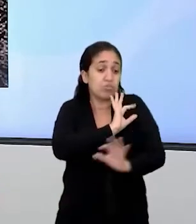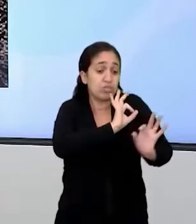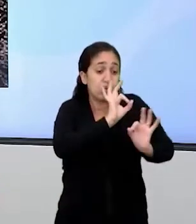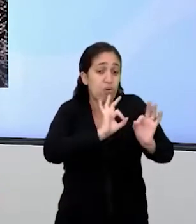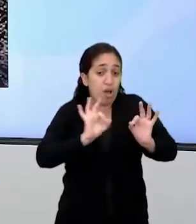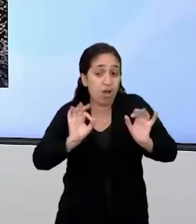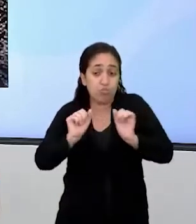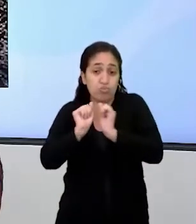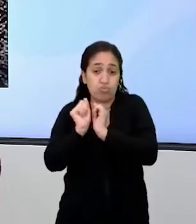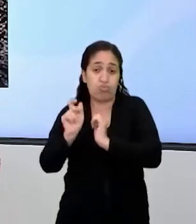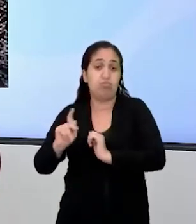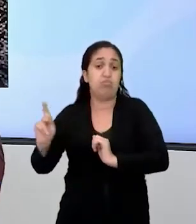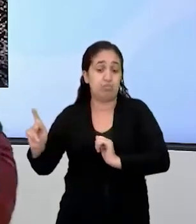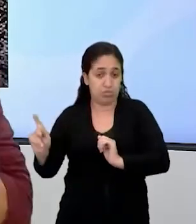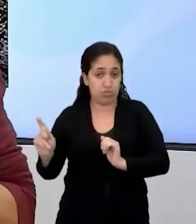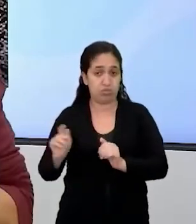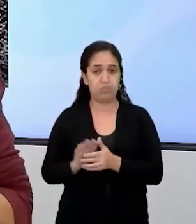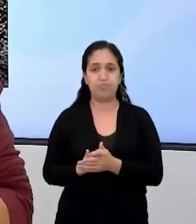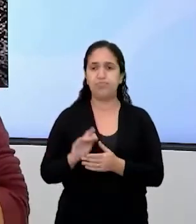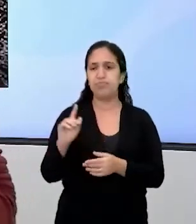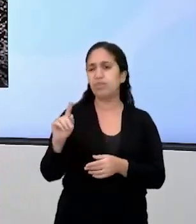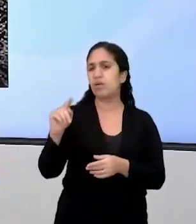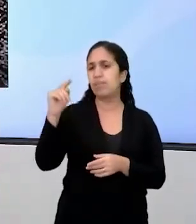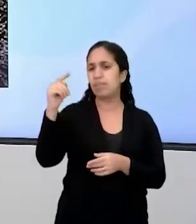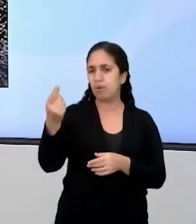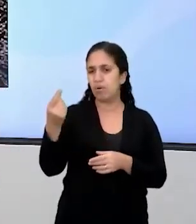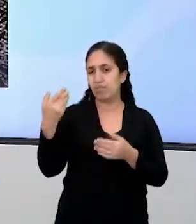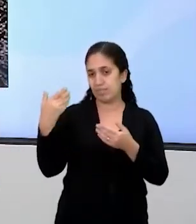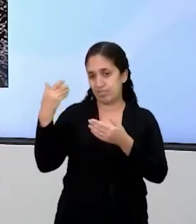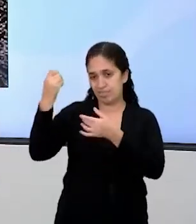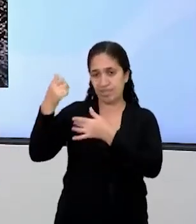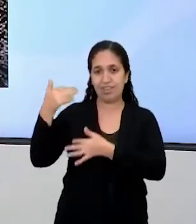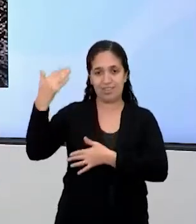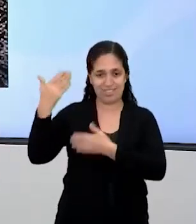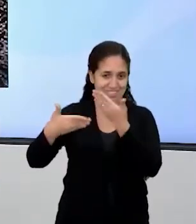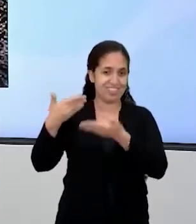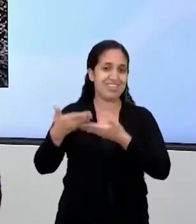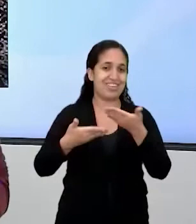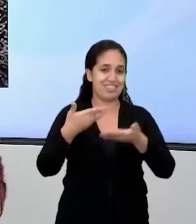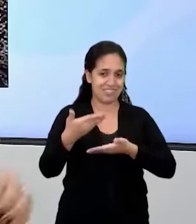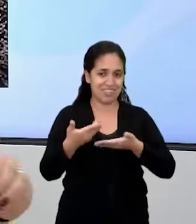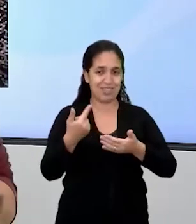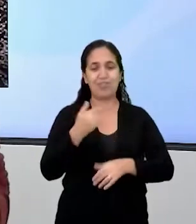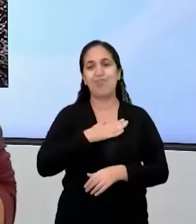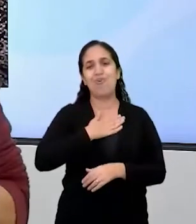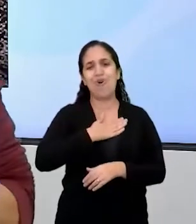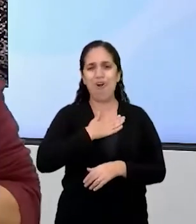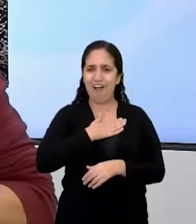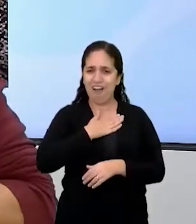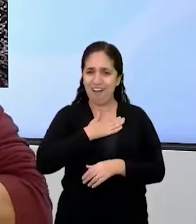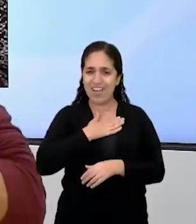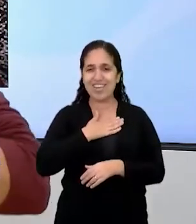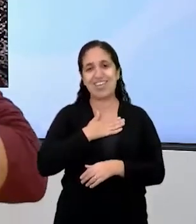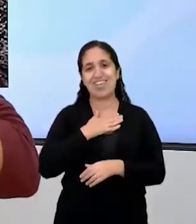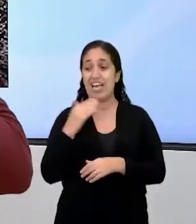os professores de vocês. Daqui a pouquinho nós temos a interação. Gostaria muito que entrasse aqui